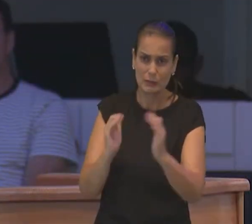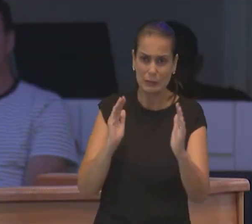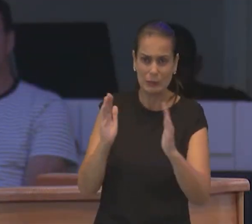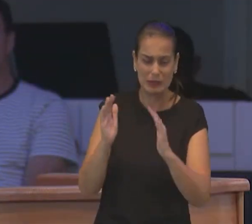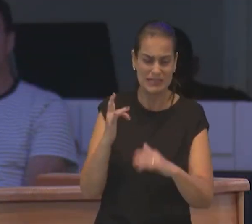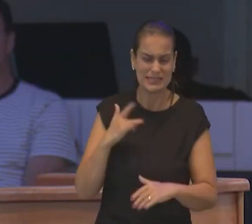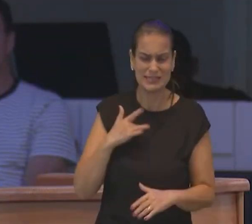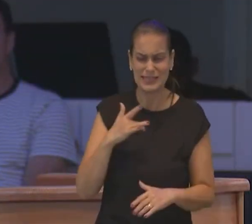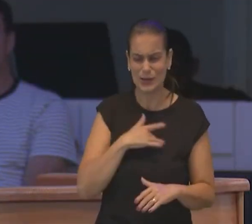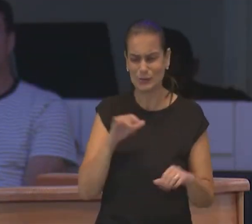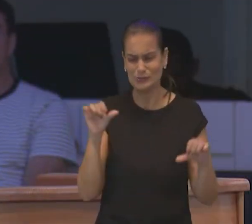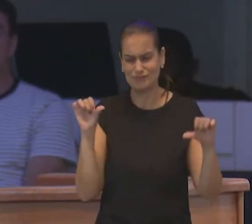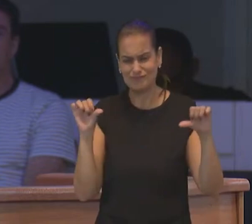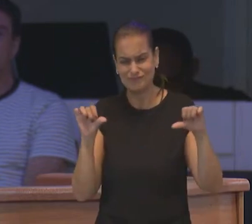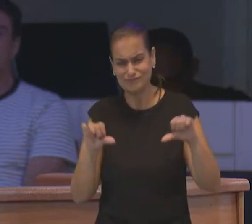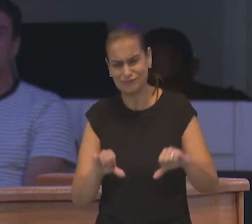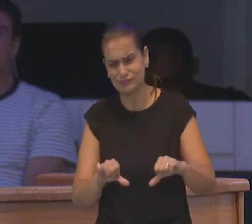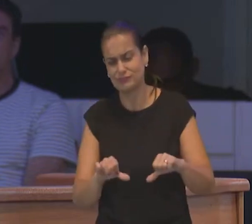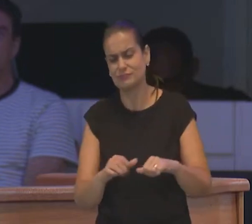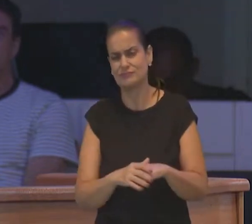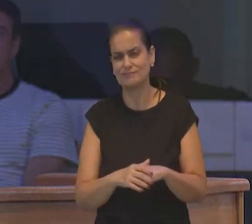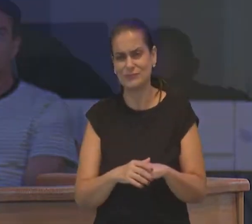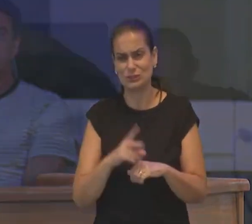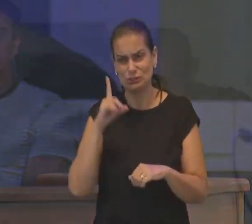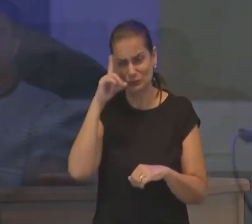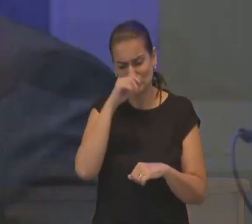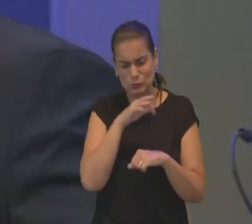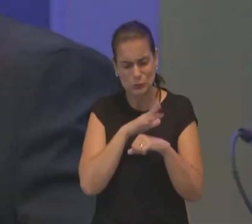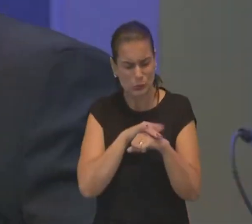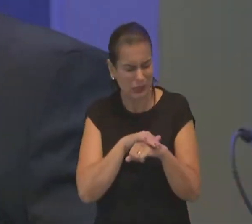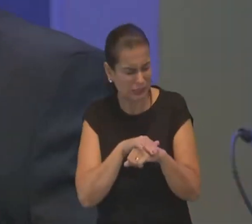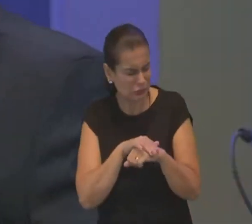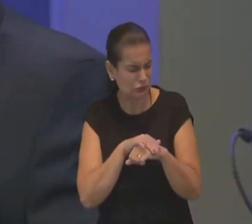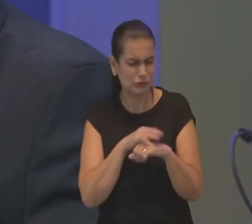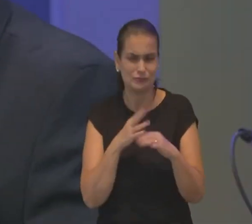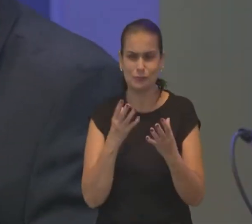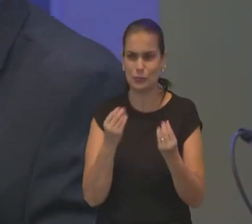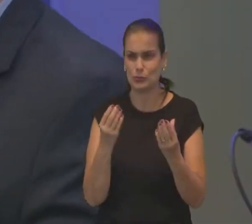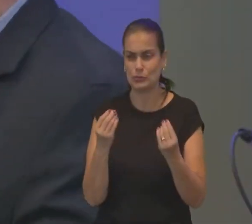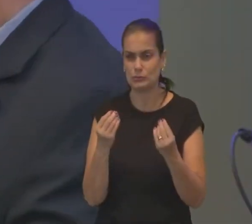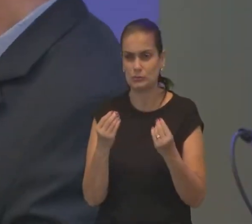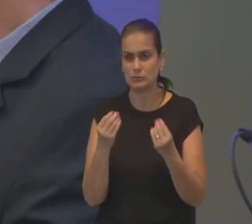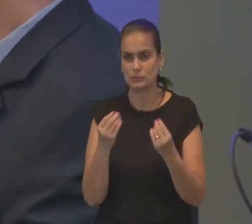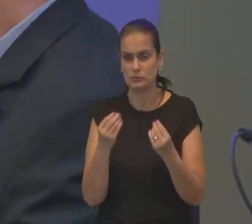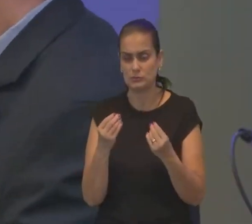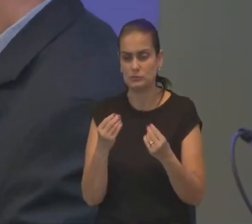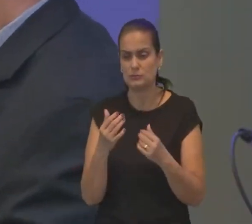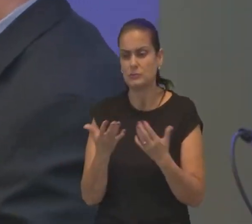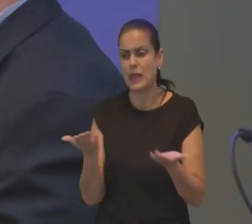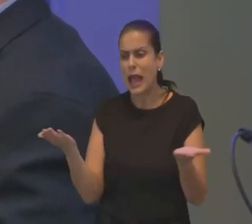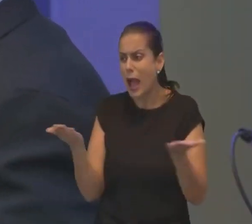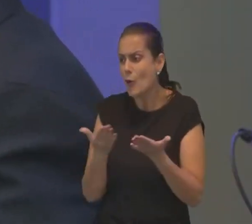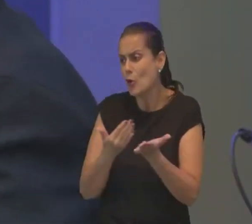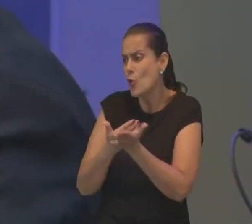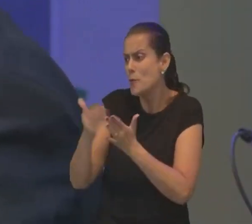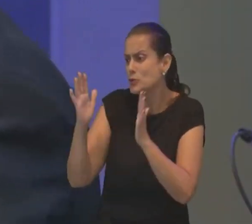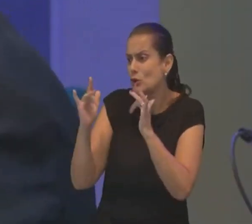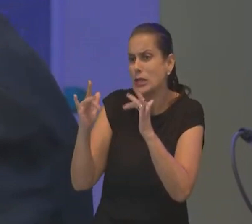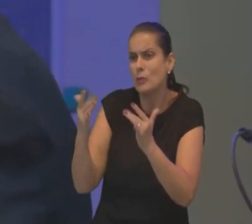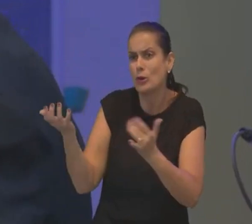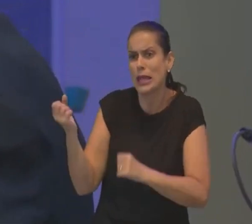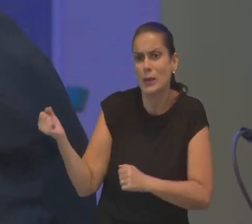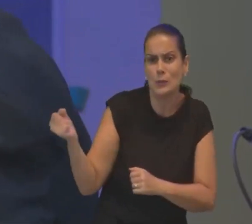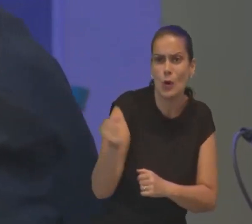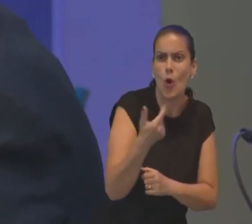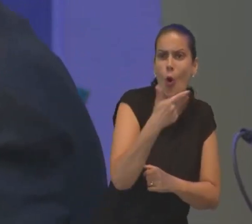saúde estava braba. E levei para Alexandre e disse: ô pastor, agora que eu comecei a namorar, você está querendo me